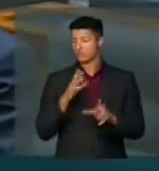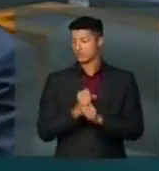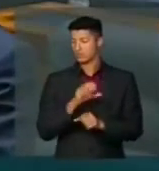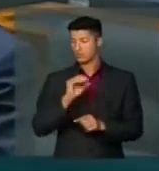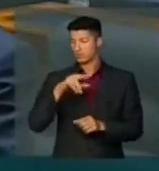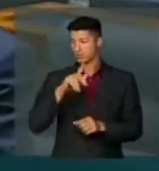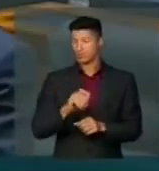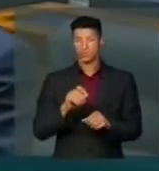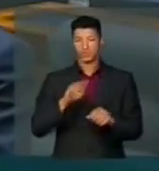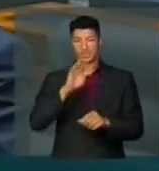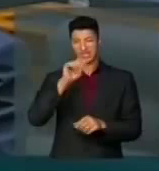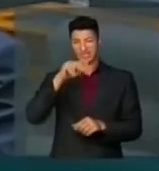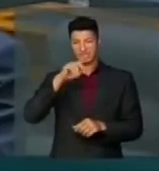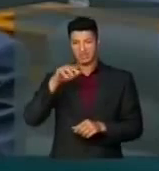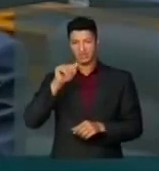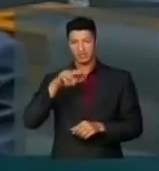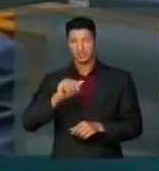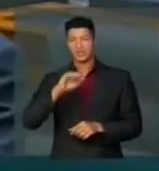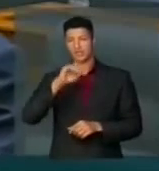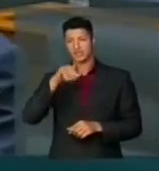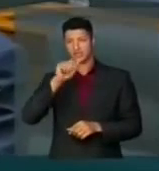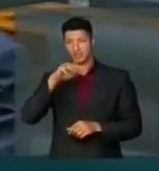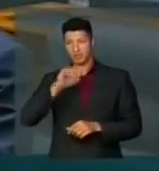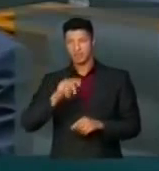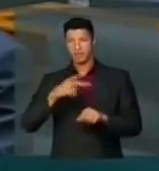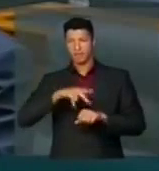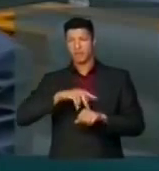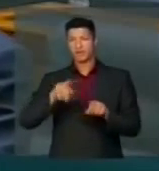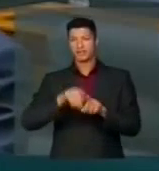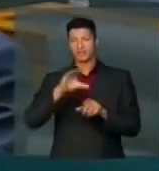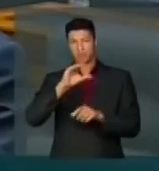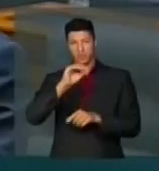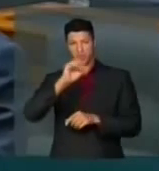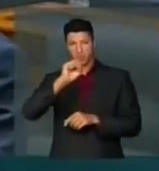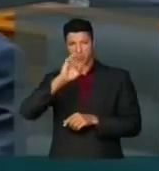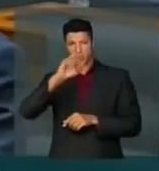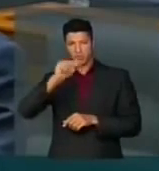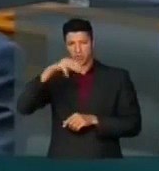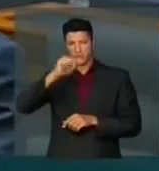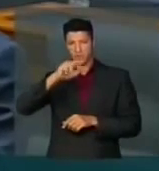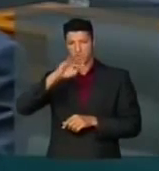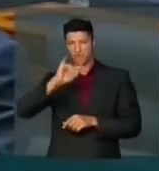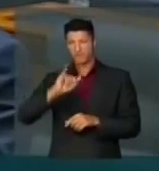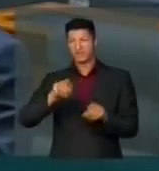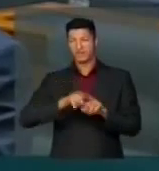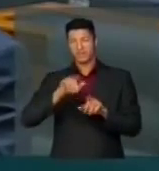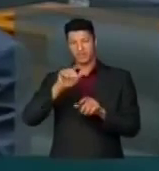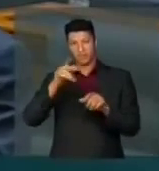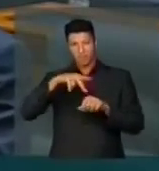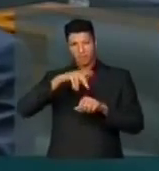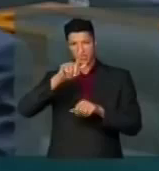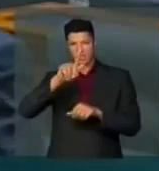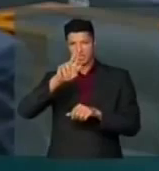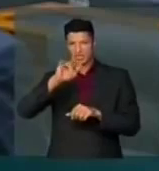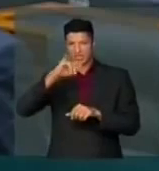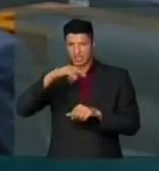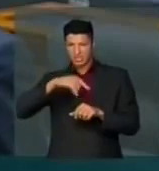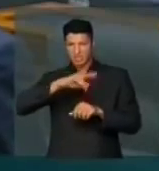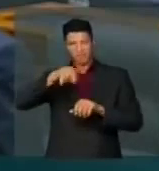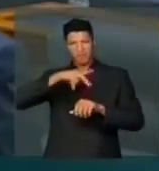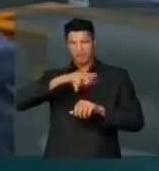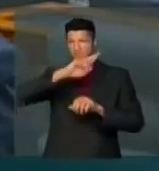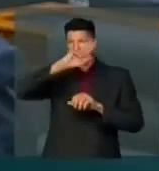Congo, a Tanzânia, Zâmbia, Senegal, Costa do Marfim, Guiné, Senegal,